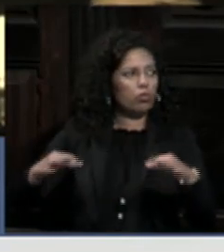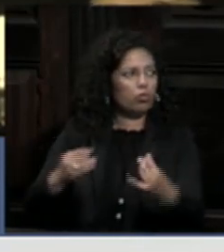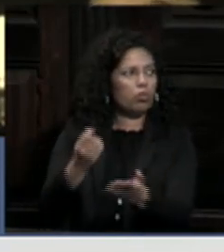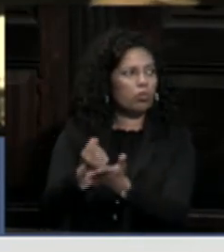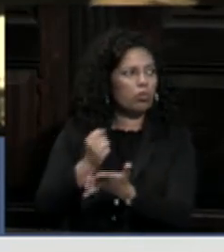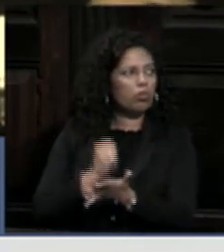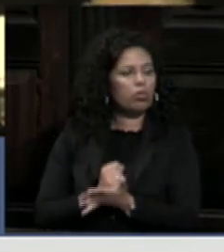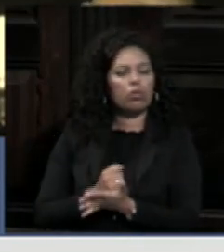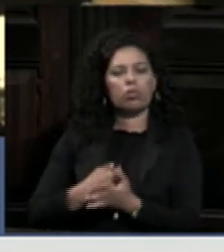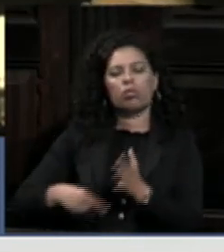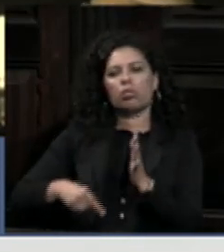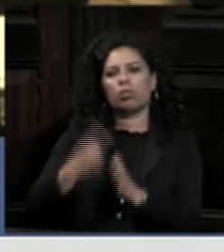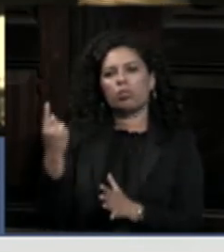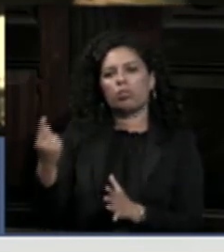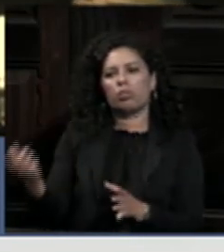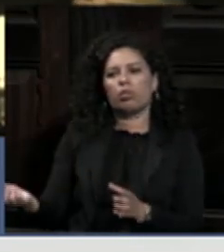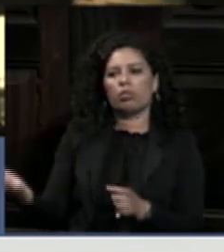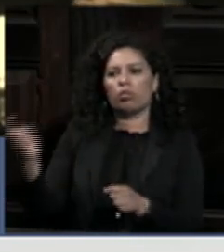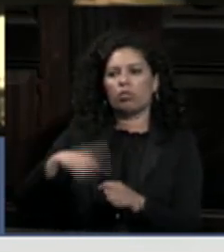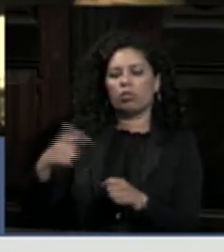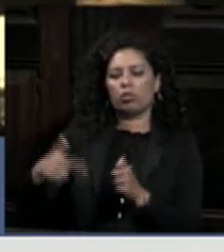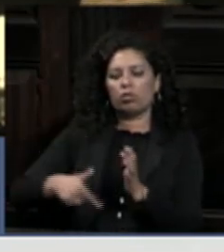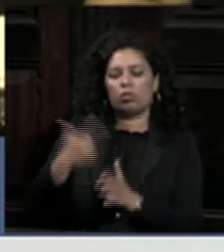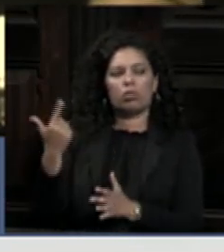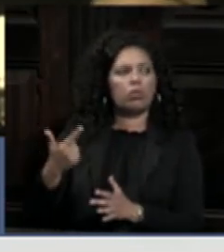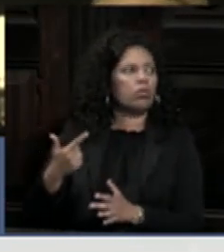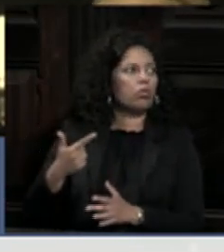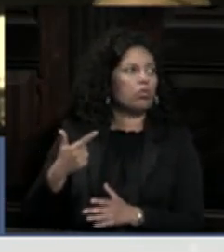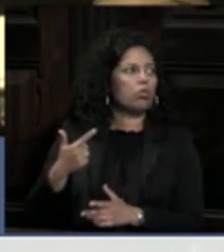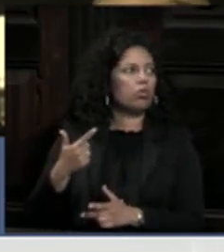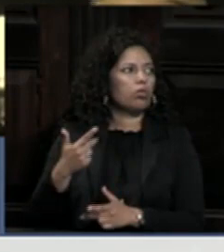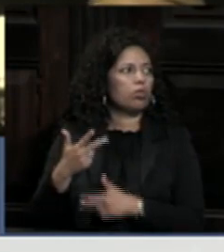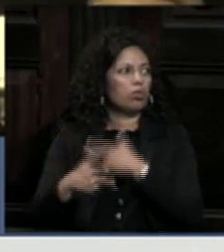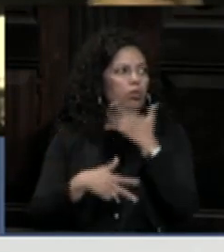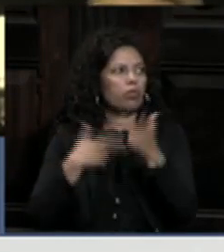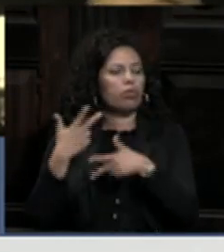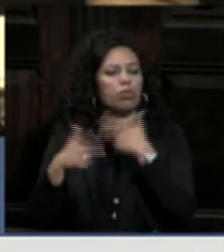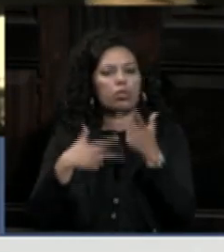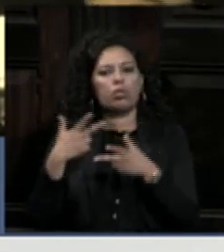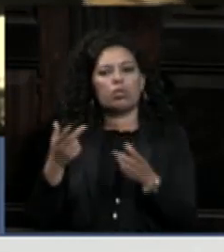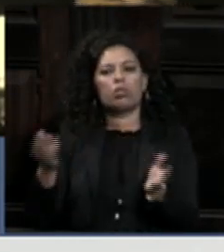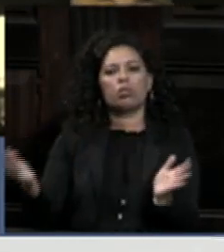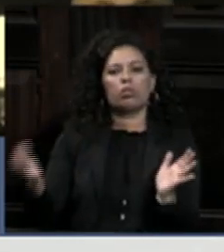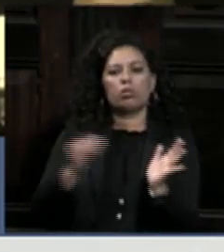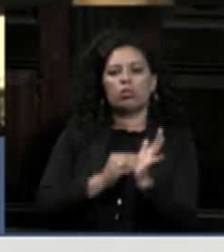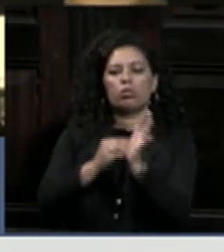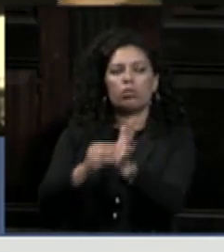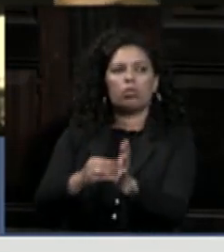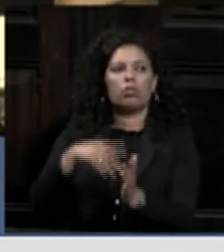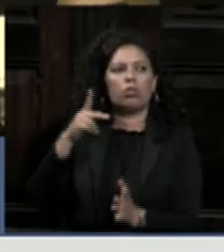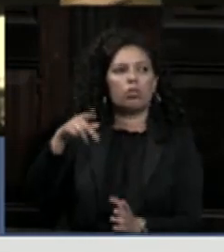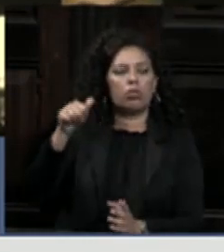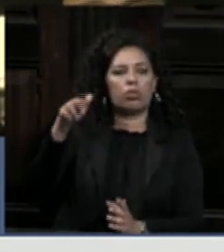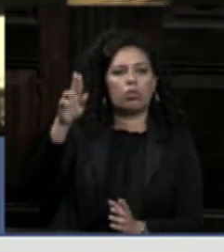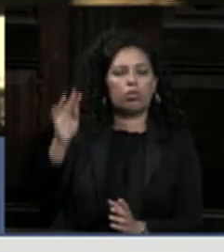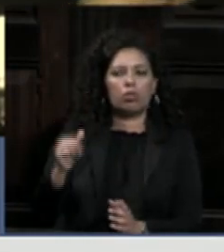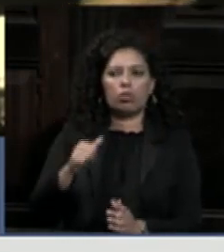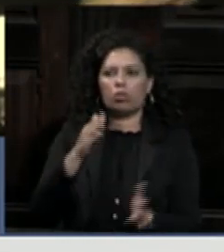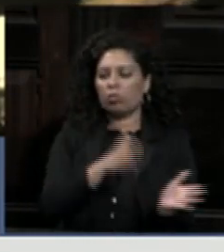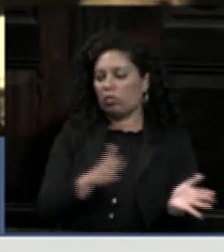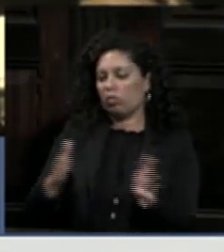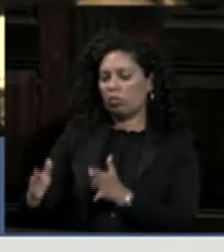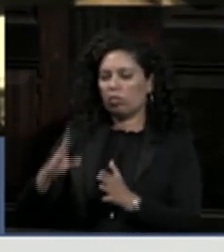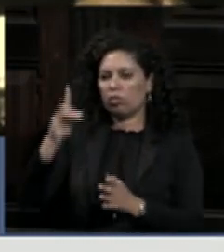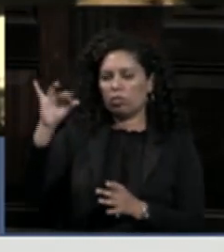aprovado em 1º retorno segundo a sobremesa requerimento de inclusão em pauta requer inclusão na ordem do dia do projeto de lei